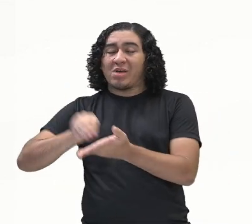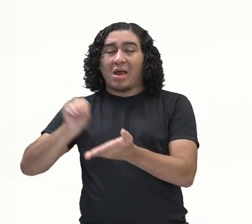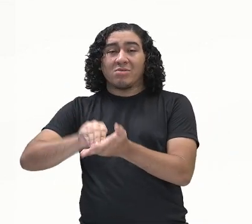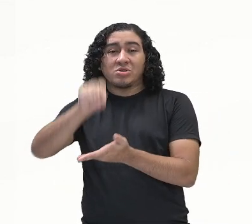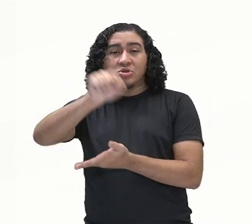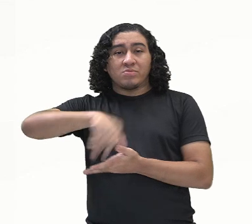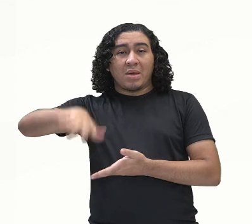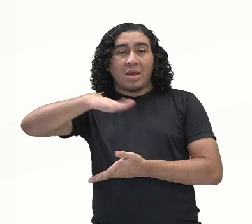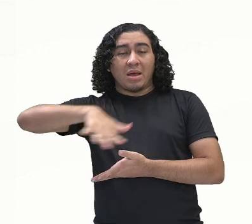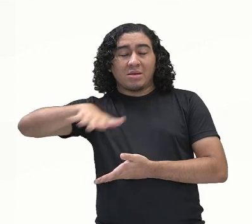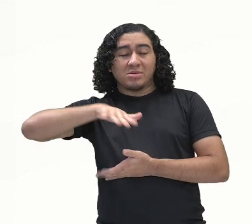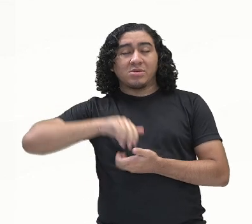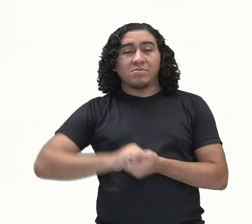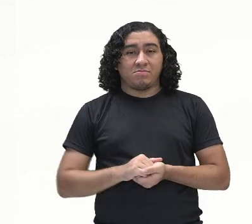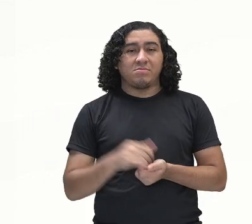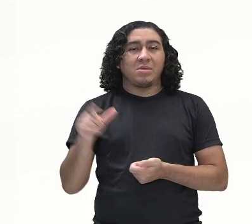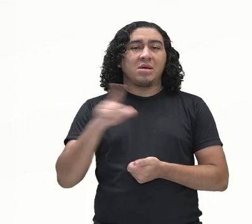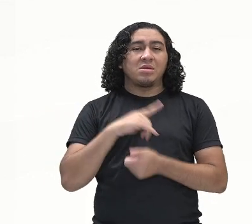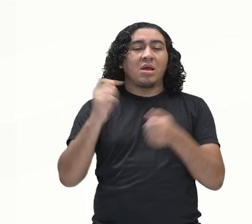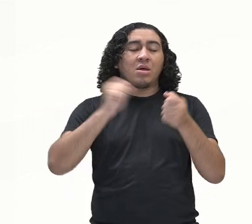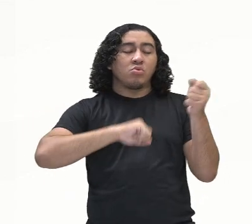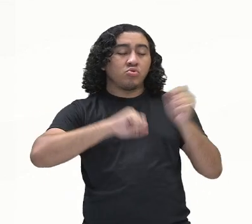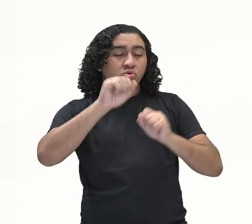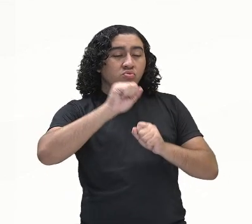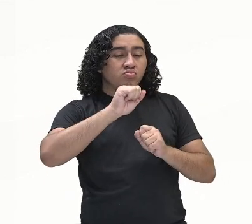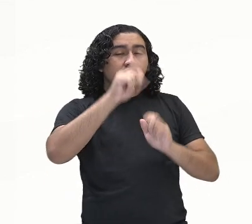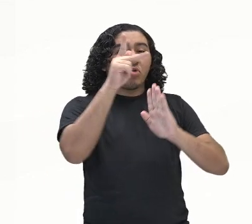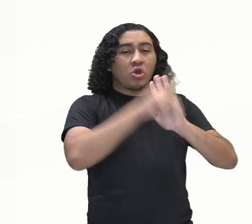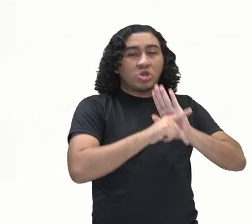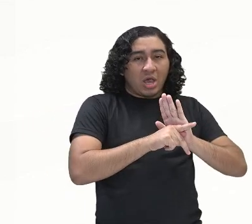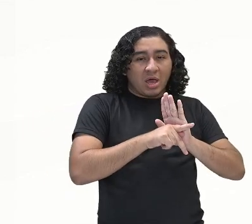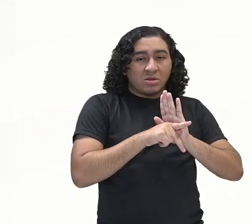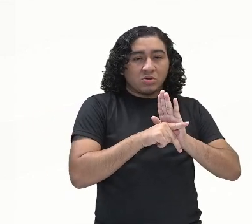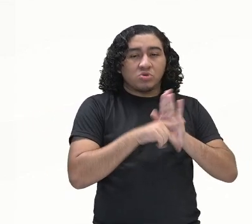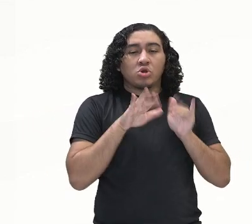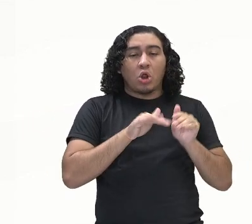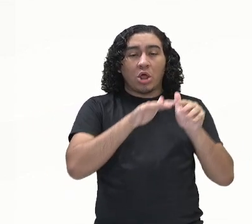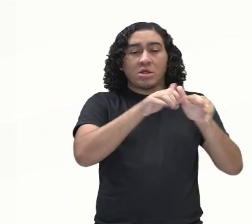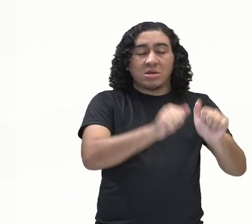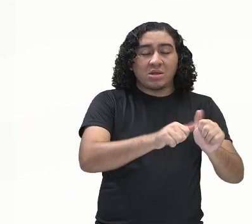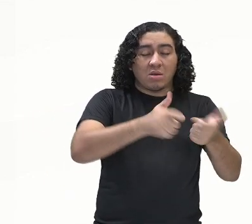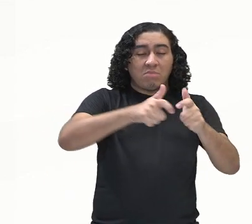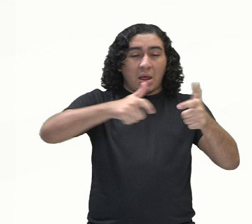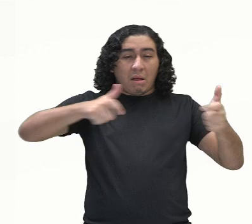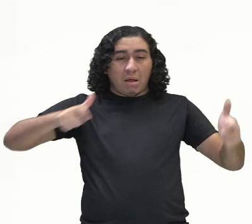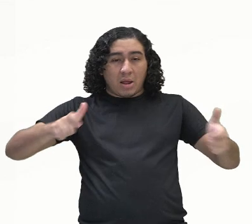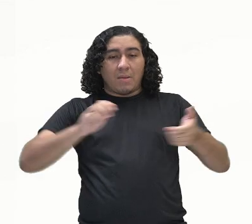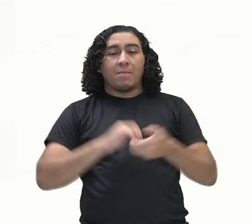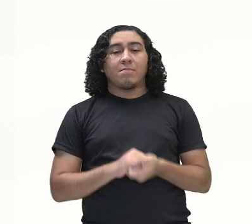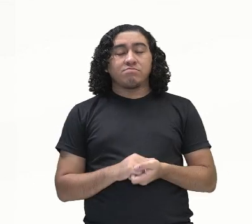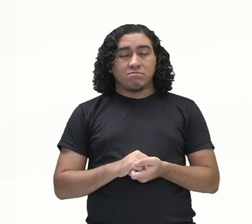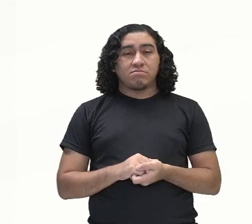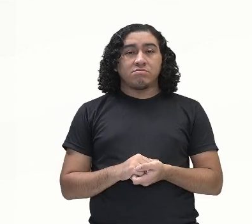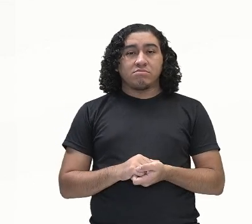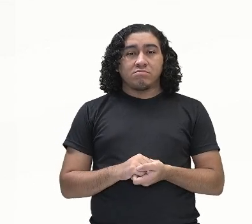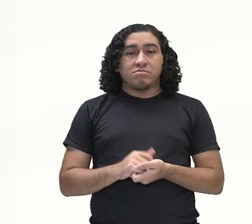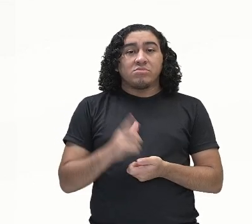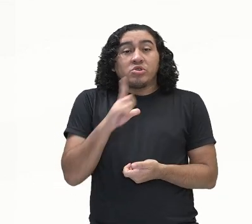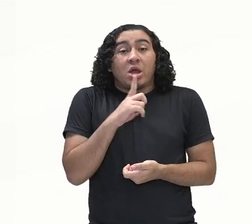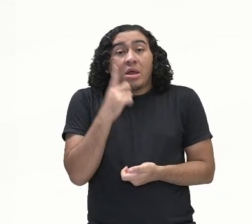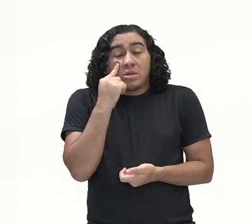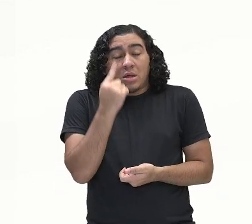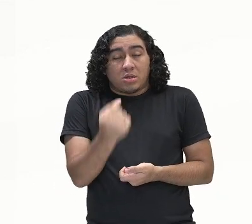a gente tem um esquema de colonização em grande escala, né? Inclusive um esquema ambicioso ao